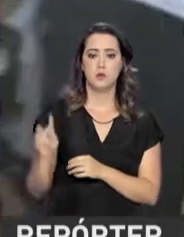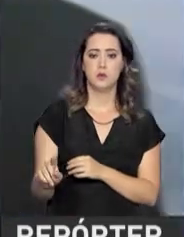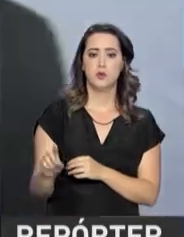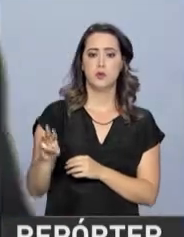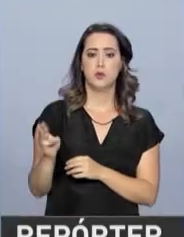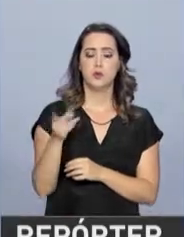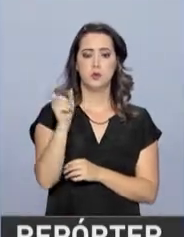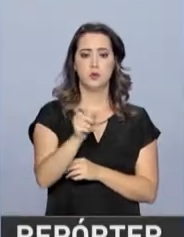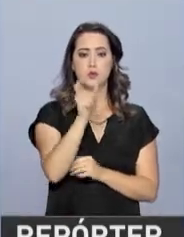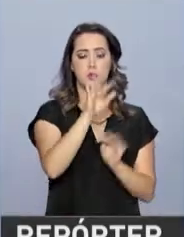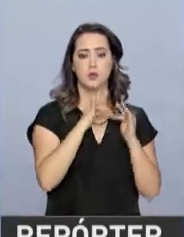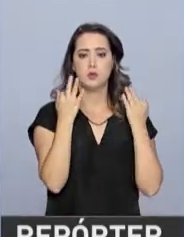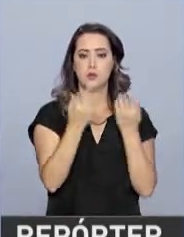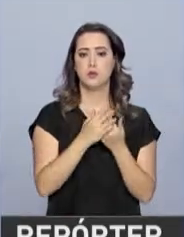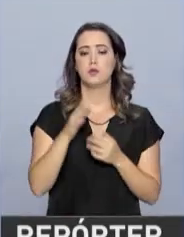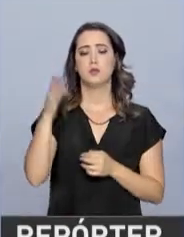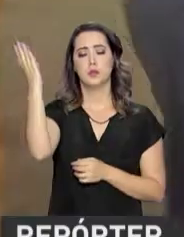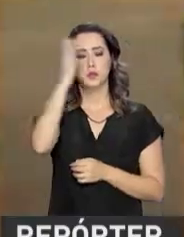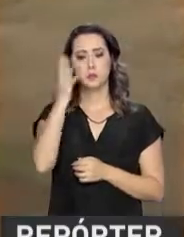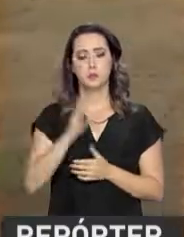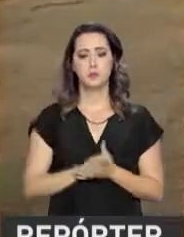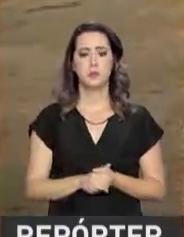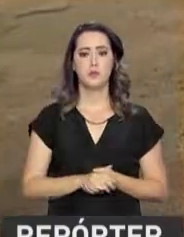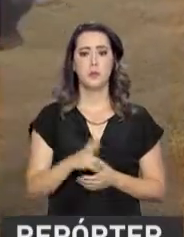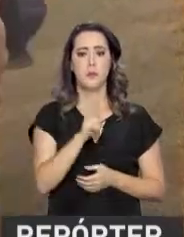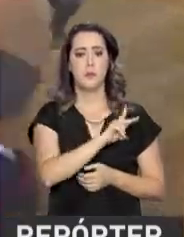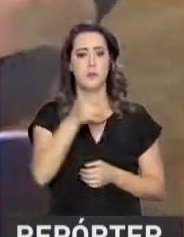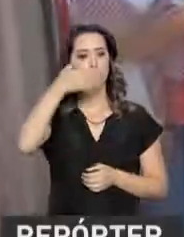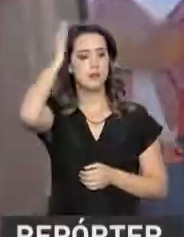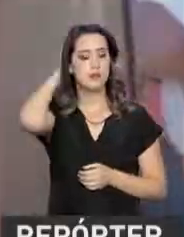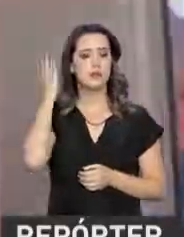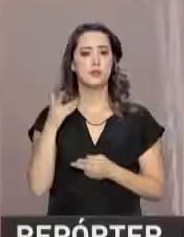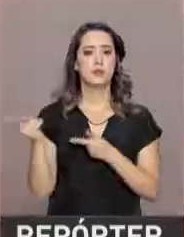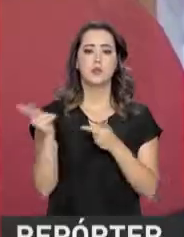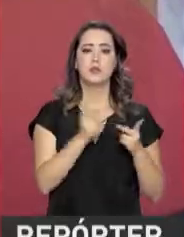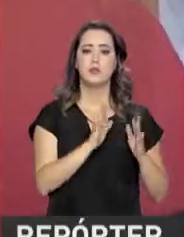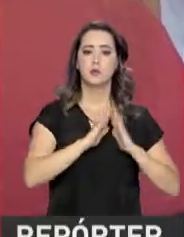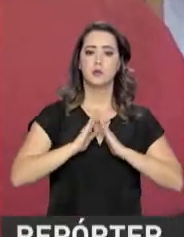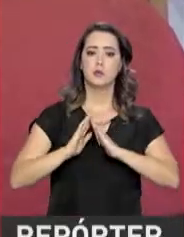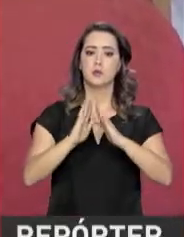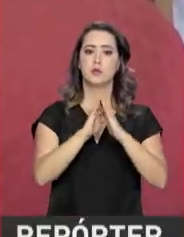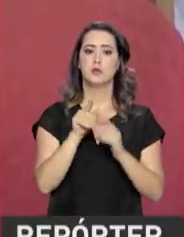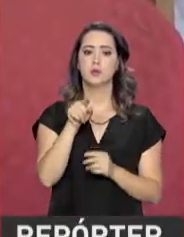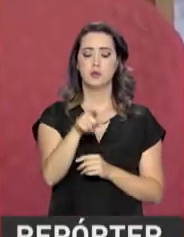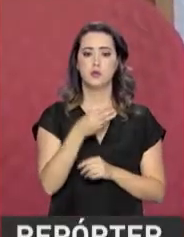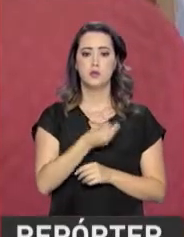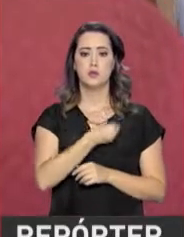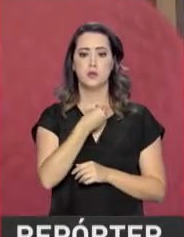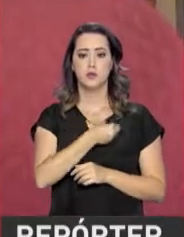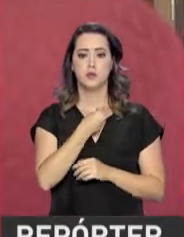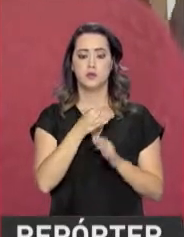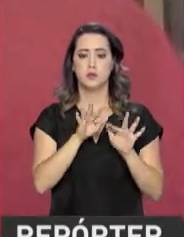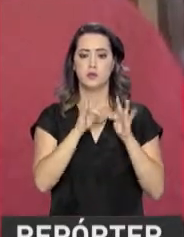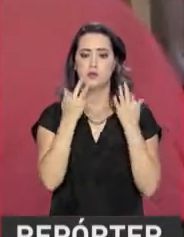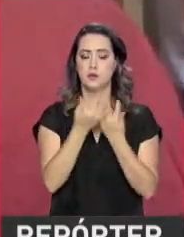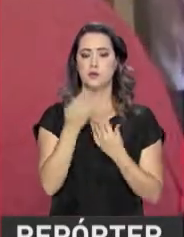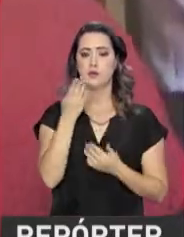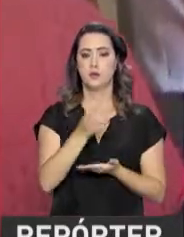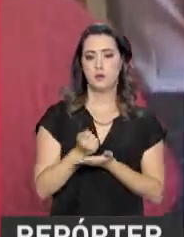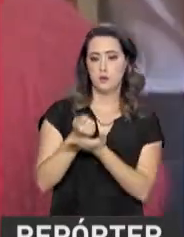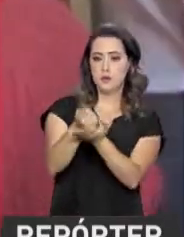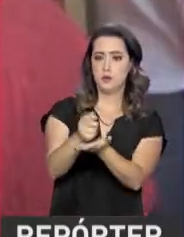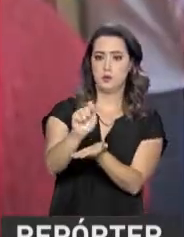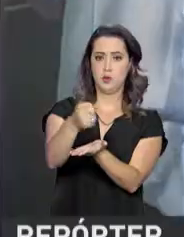1 milhão de famílias brasileiras. O presidente Michel Temer visitou o imóvel onde Christian vai morar e entregou as